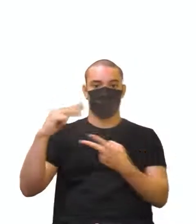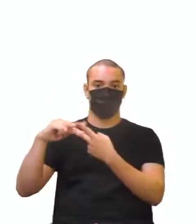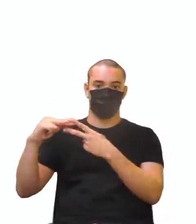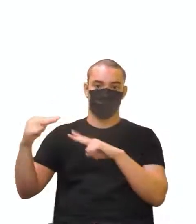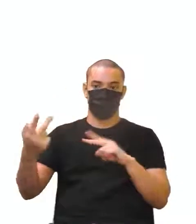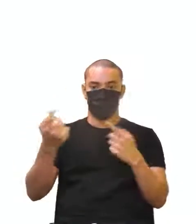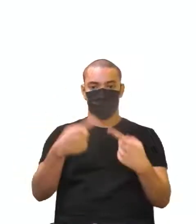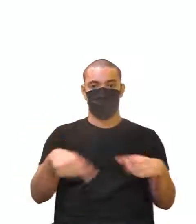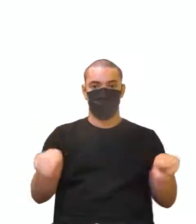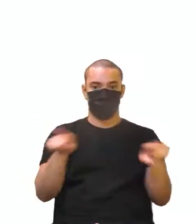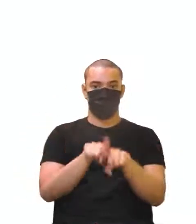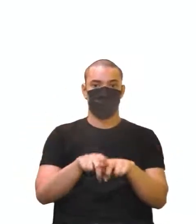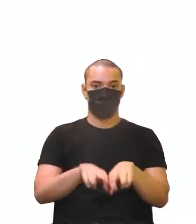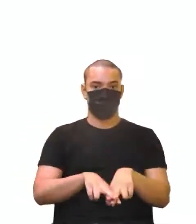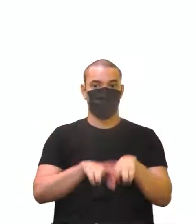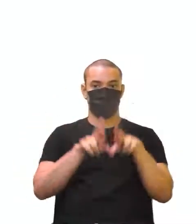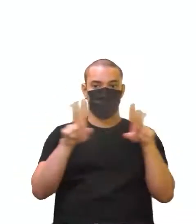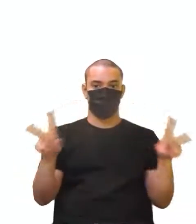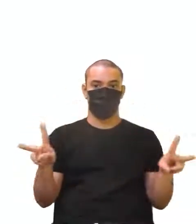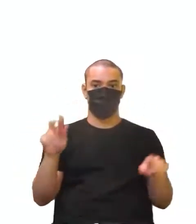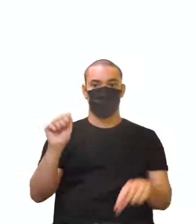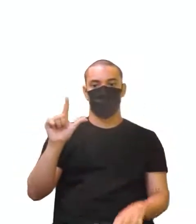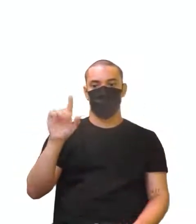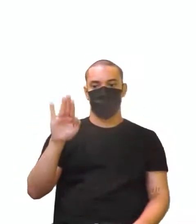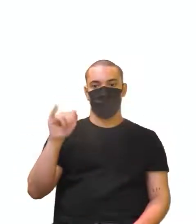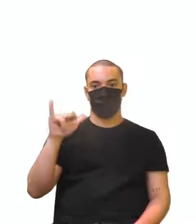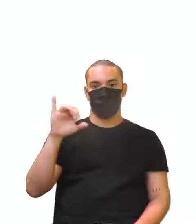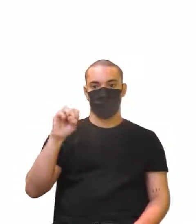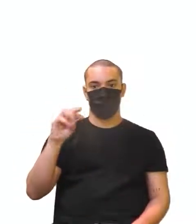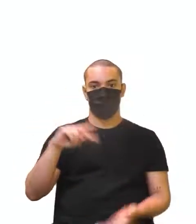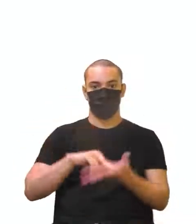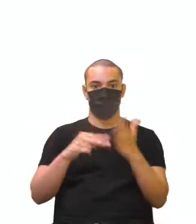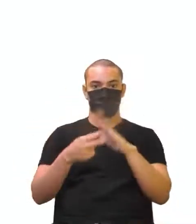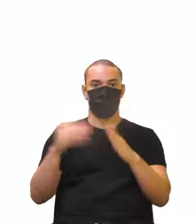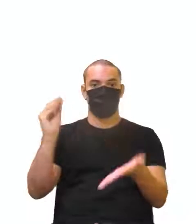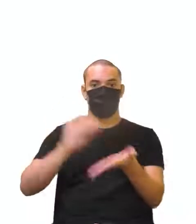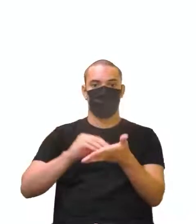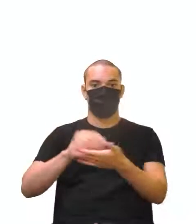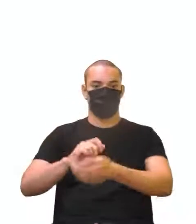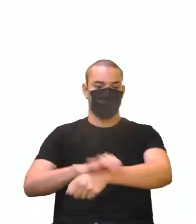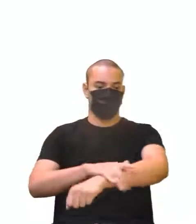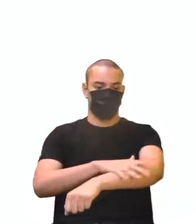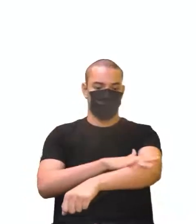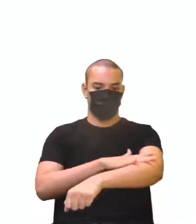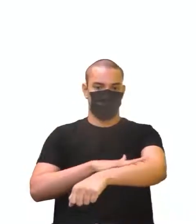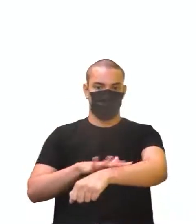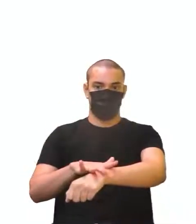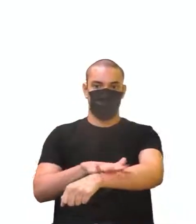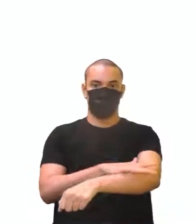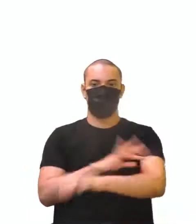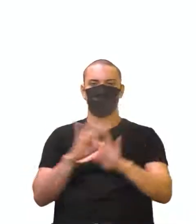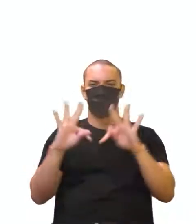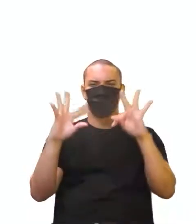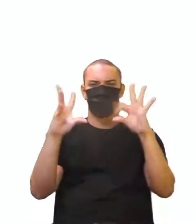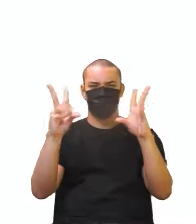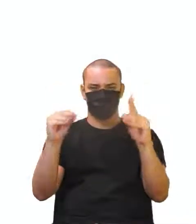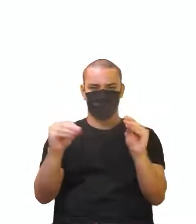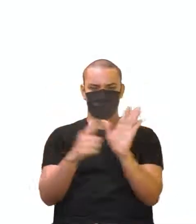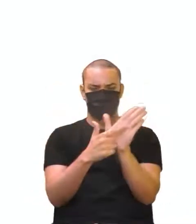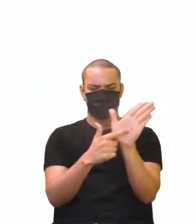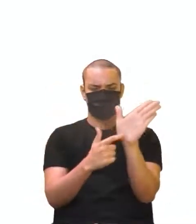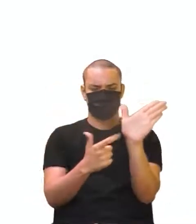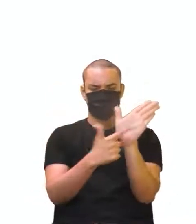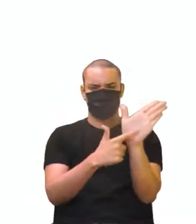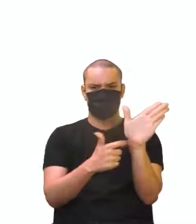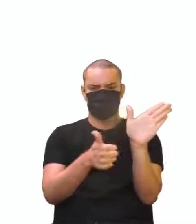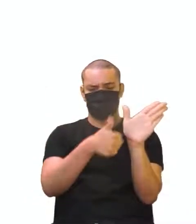para o albinismo. Albinismo, gente, é a ausência da pigmentação, tá? Que pode ser total ou parcial,